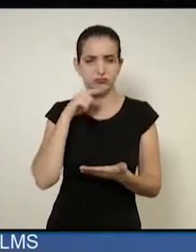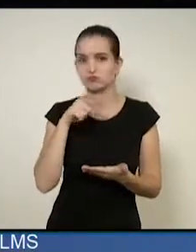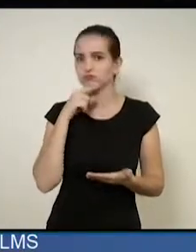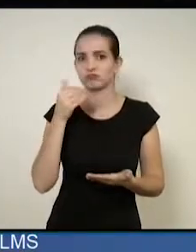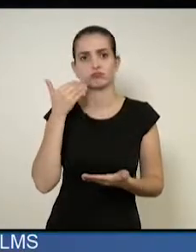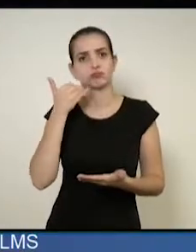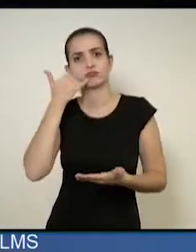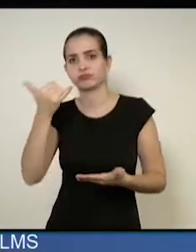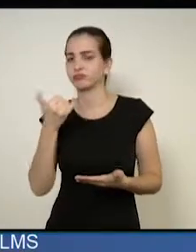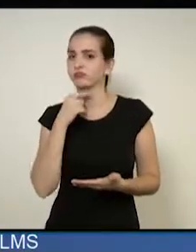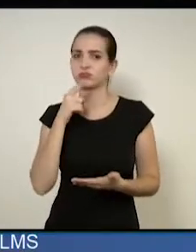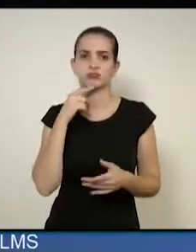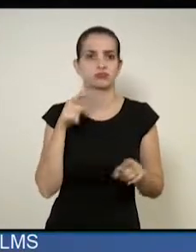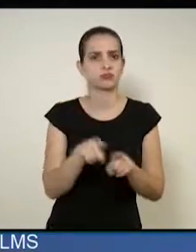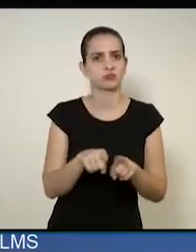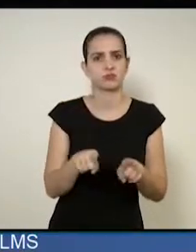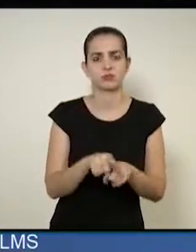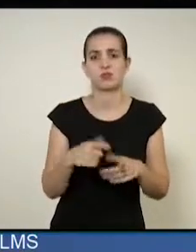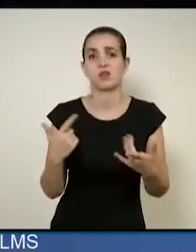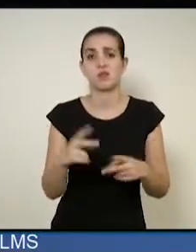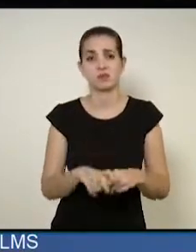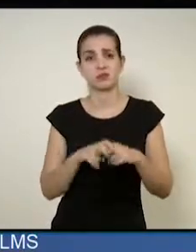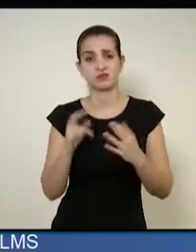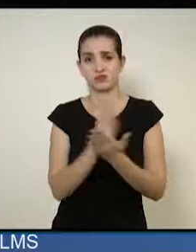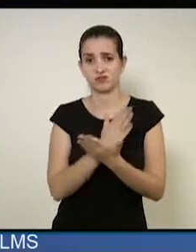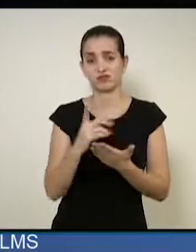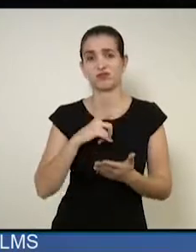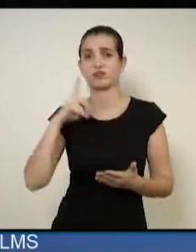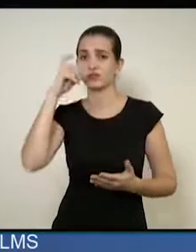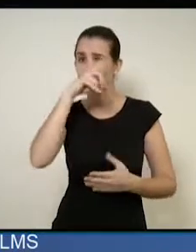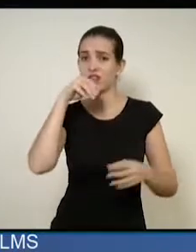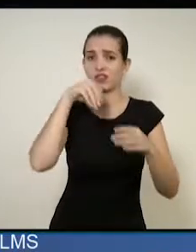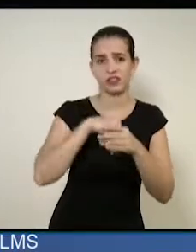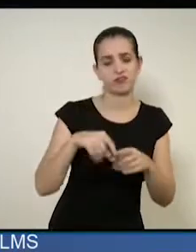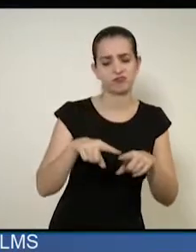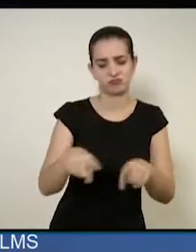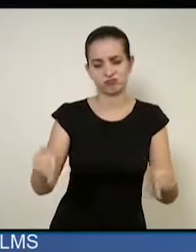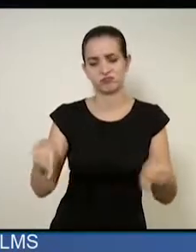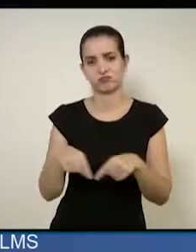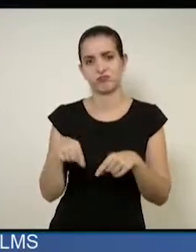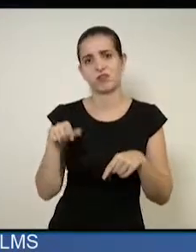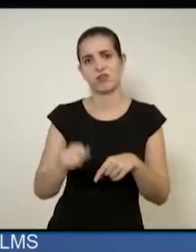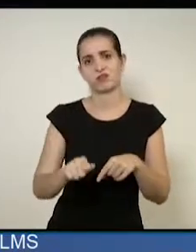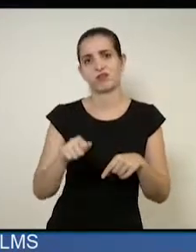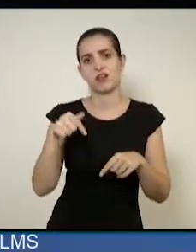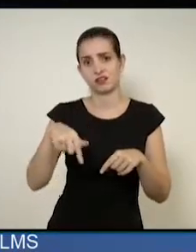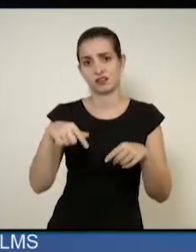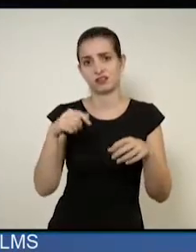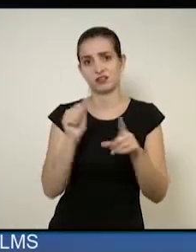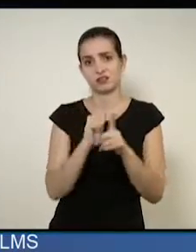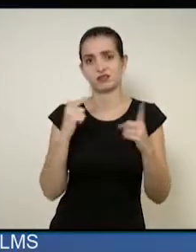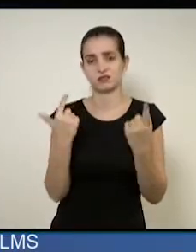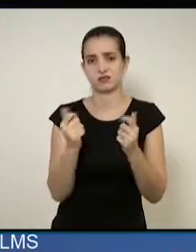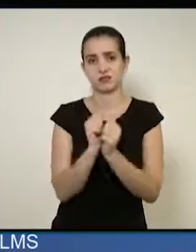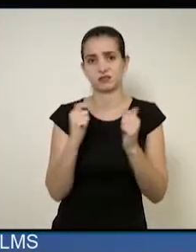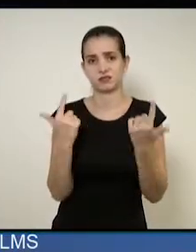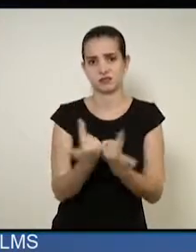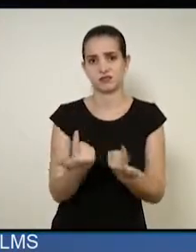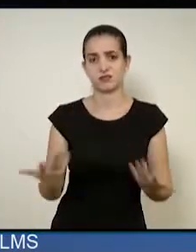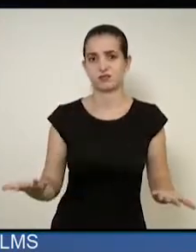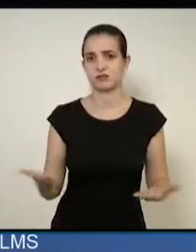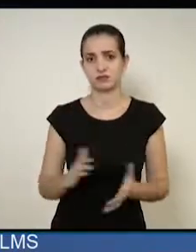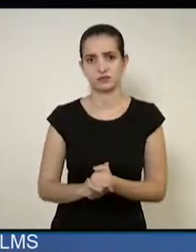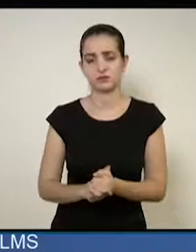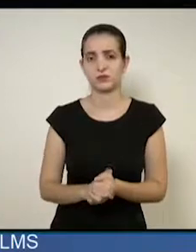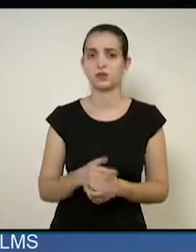chega. Então, às vezes, a dificuldade dentro do gabinete, você imagina. Aí alguém citou do